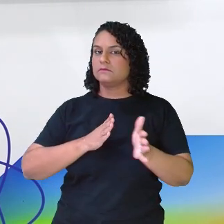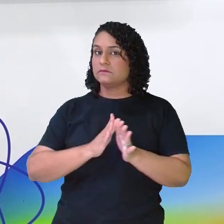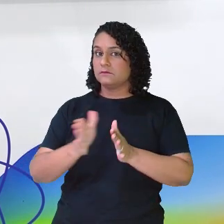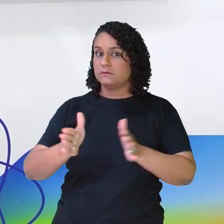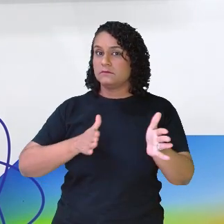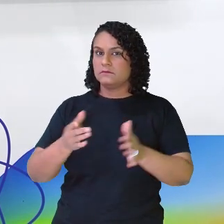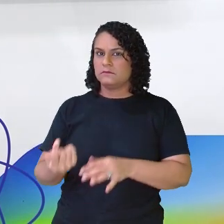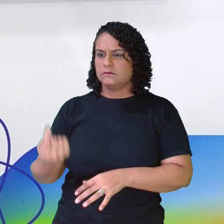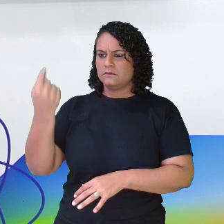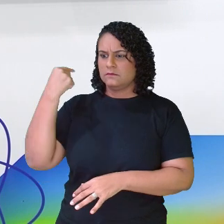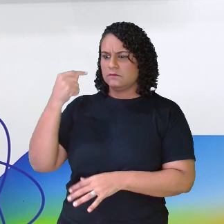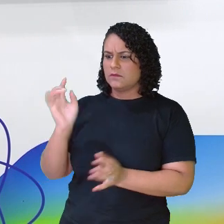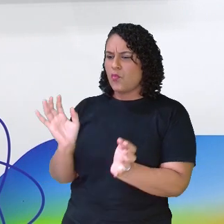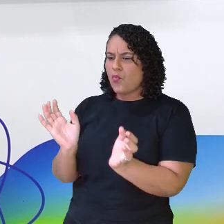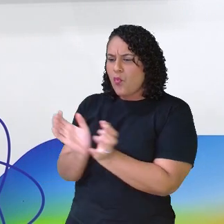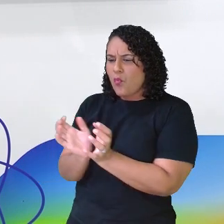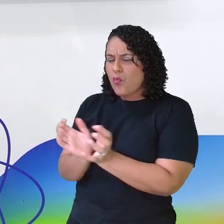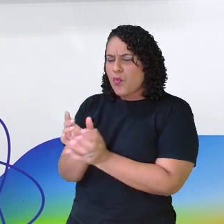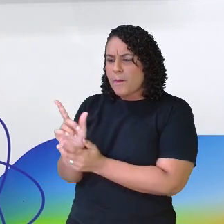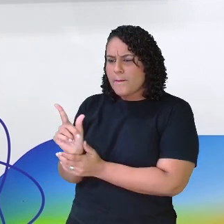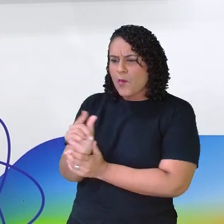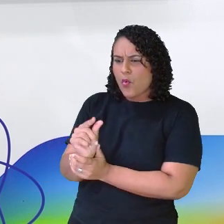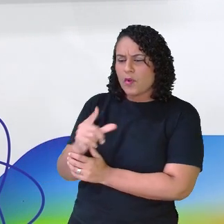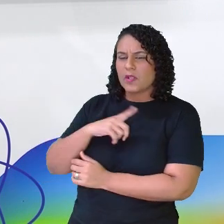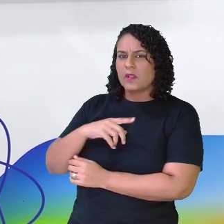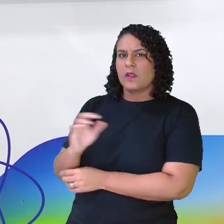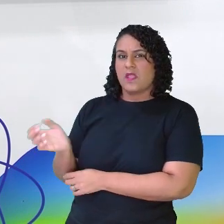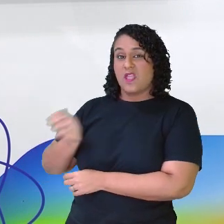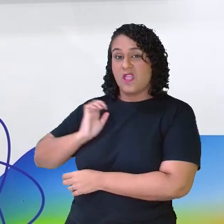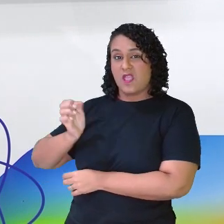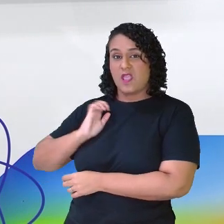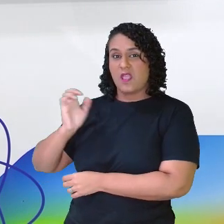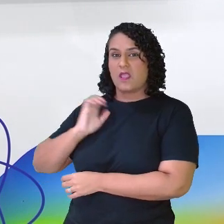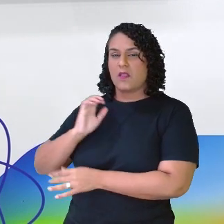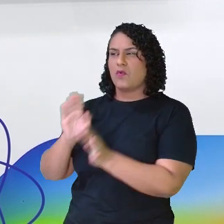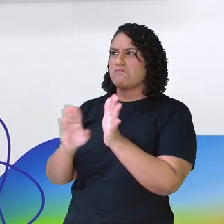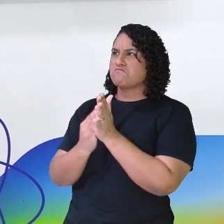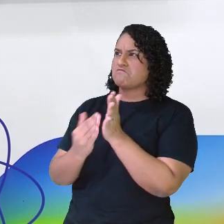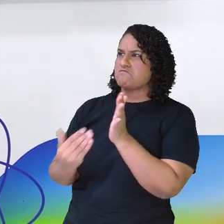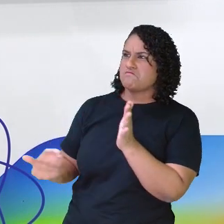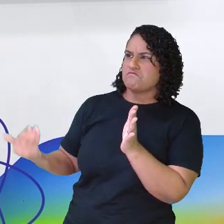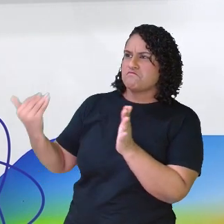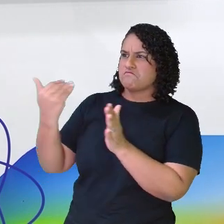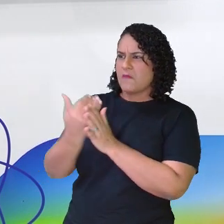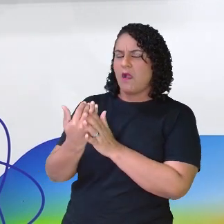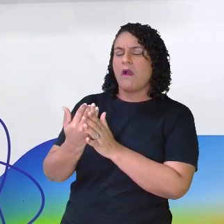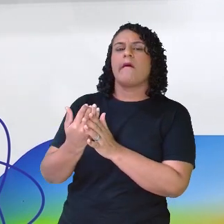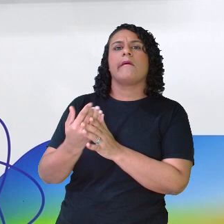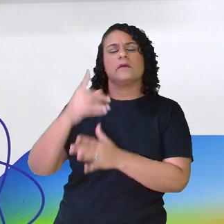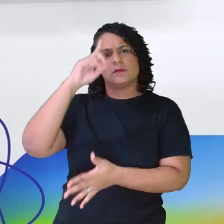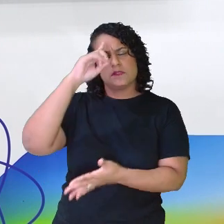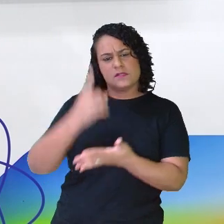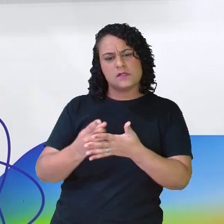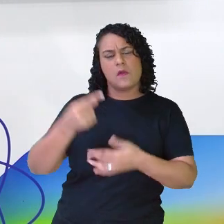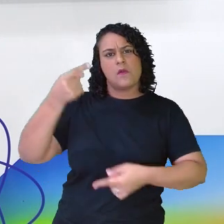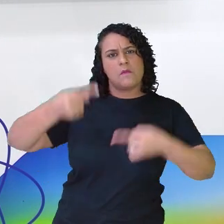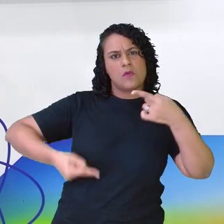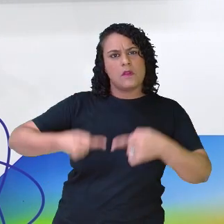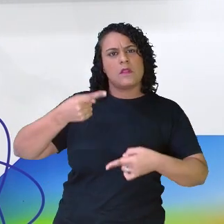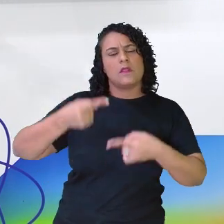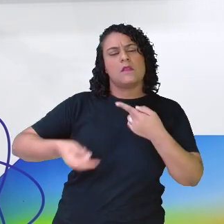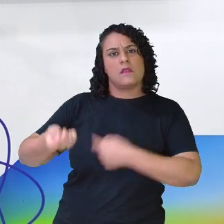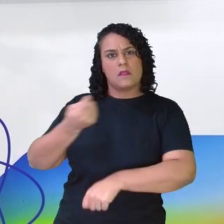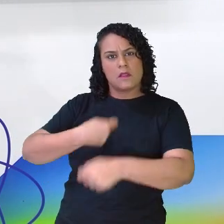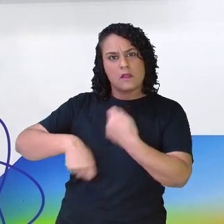pequena parcela da sociedade vai deter o poder, muito dinheiro, muito poder, decisão política, decisão econômica, e a